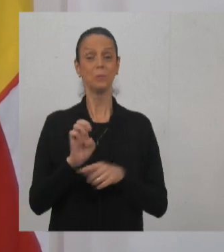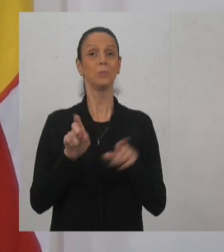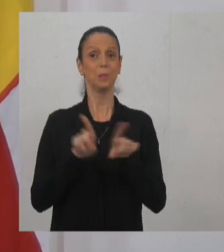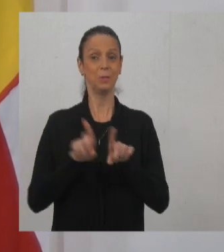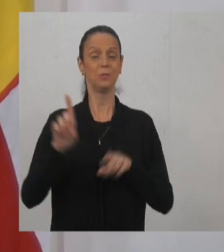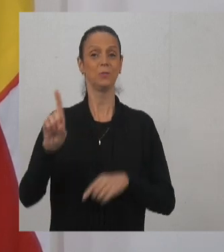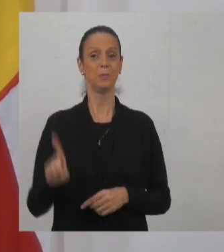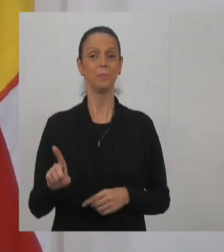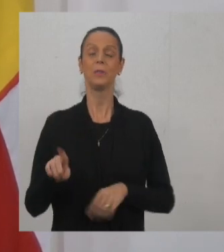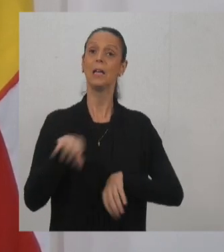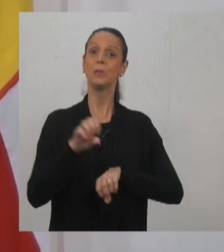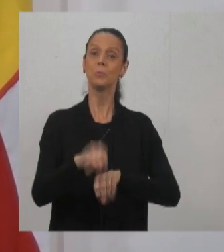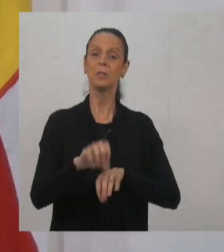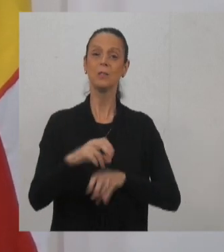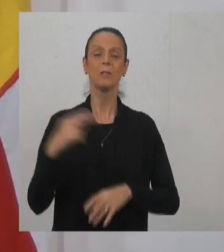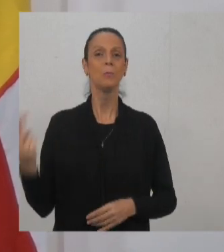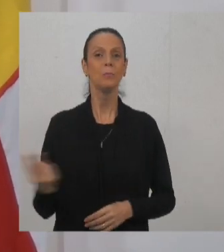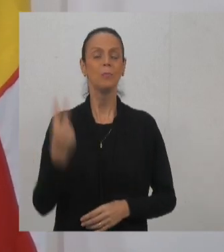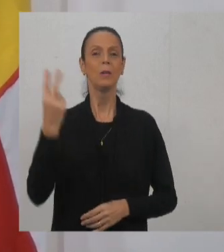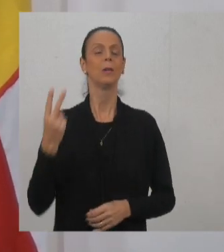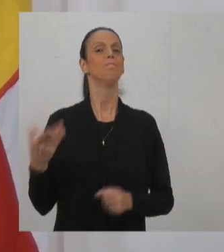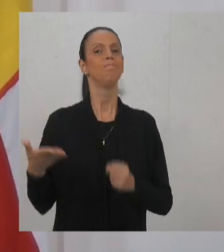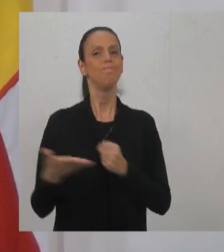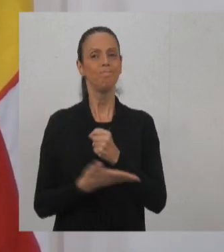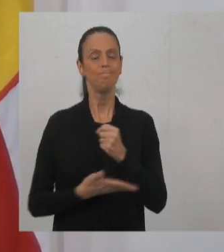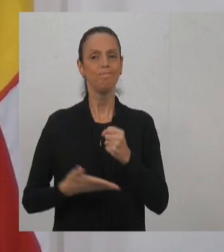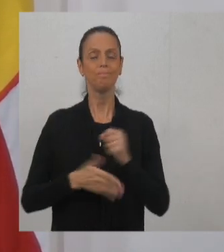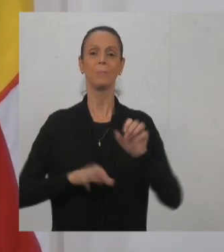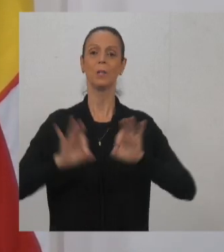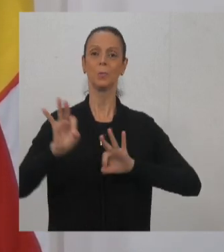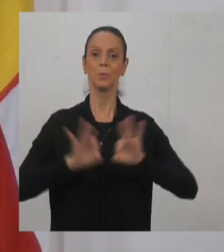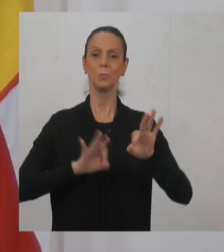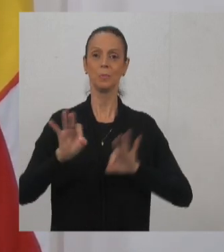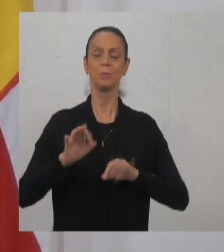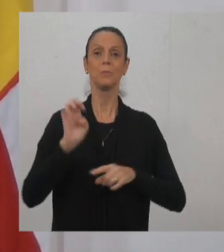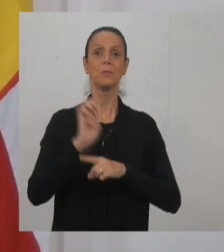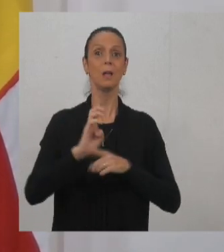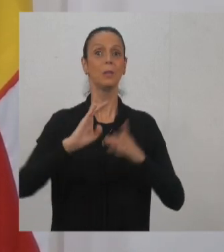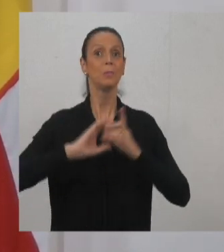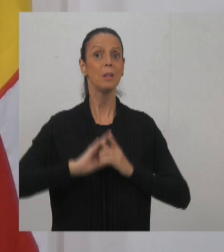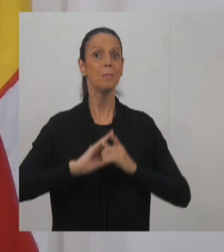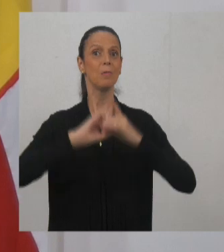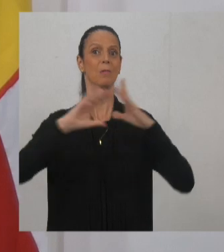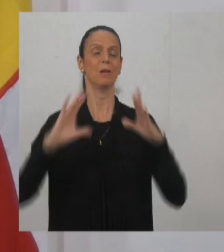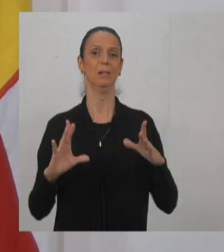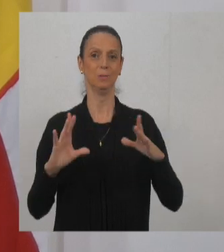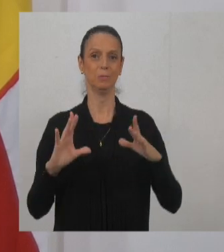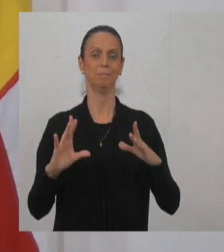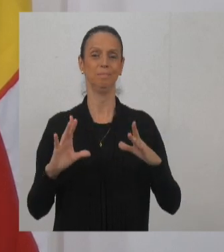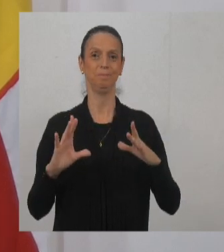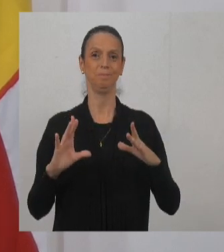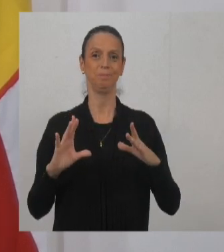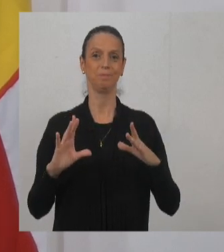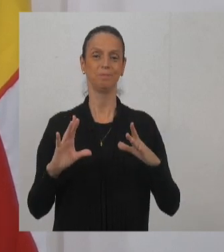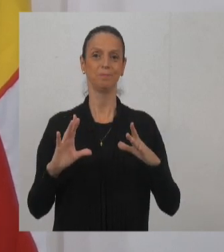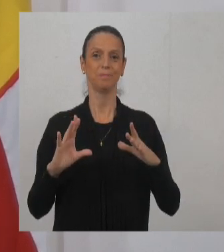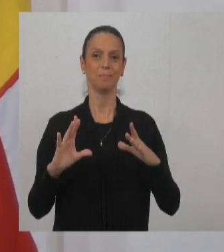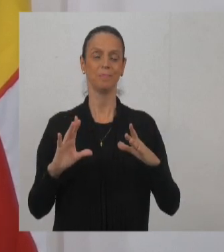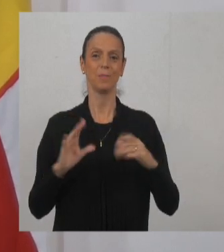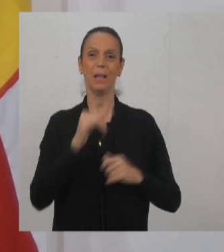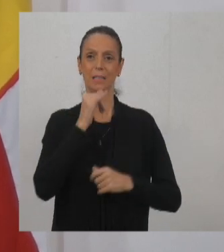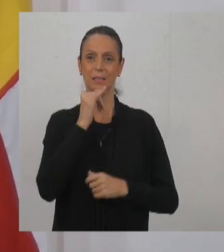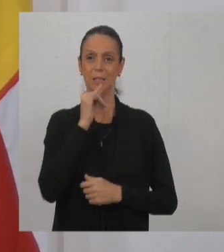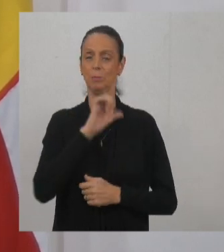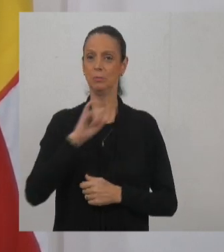e a educação como valores fundamentais para a organização de um Estado democrático, opondo-se veementemente a qualquer forma